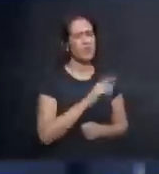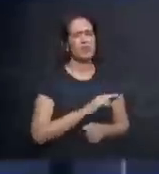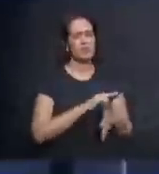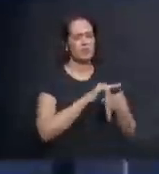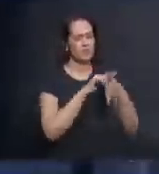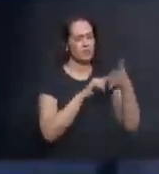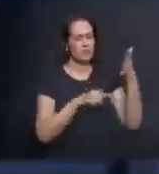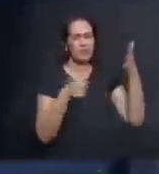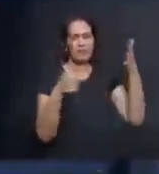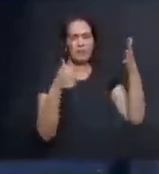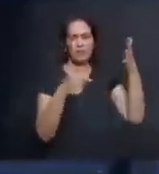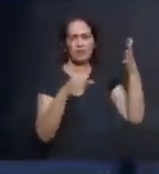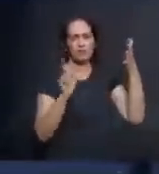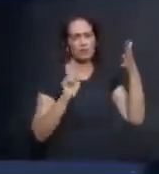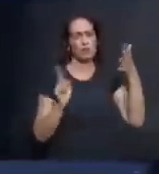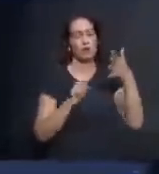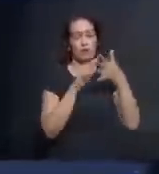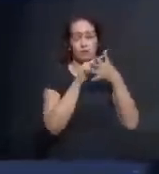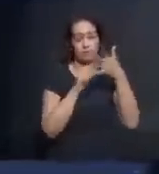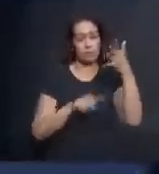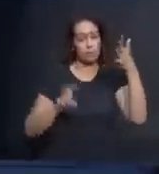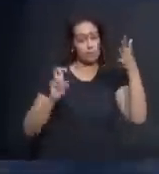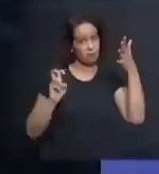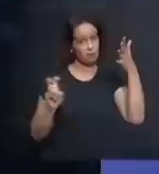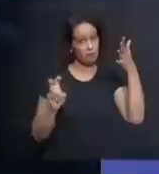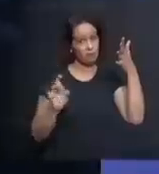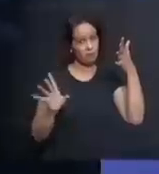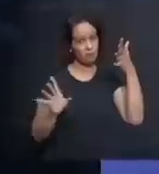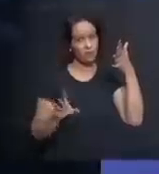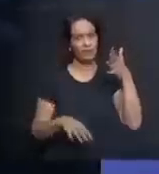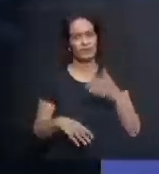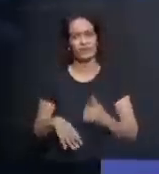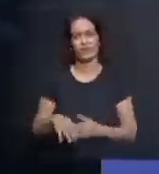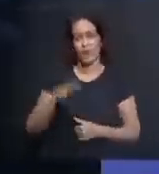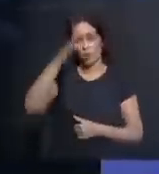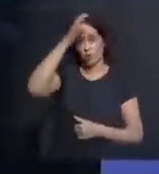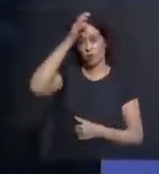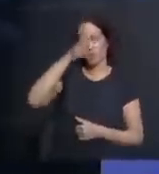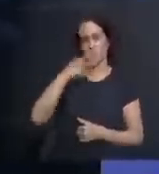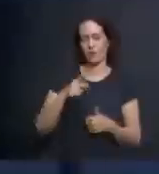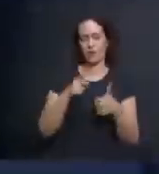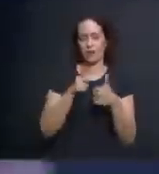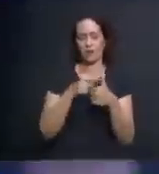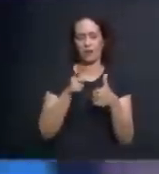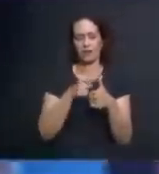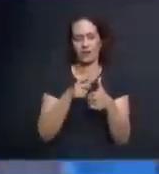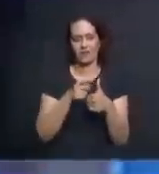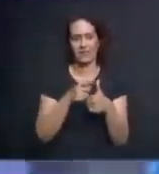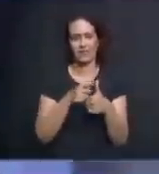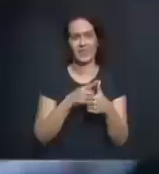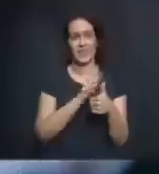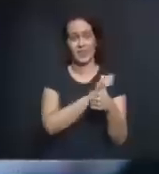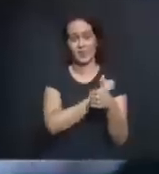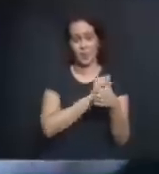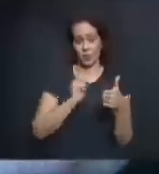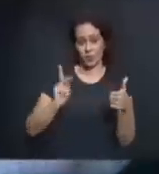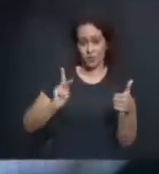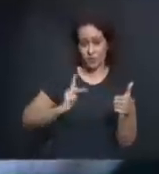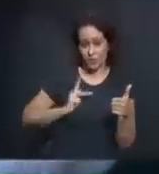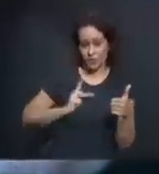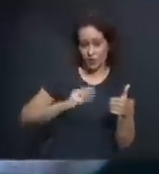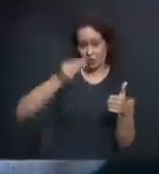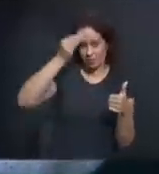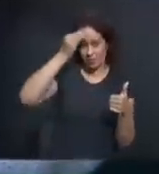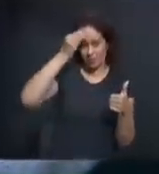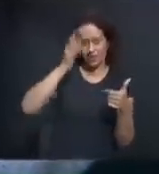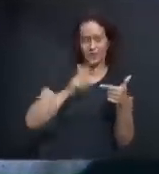não é 17 não, Flor, 5. Vamos de novo, tio Lucinho vai falar. Apóstolo, repete.